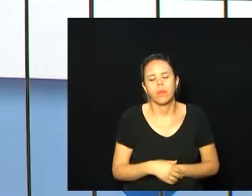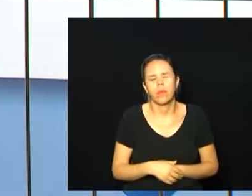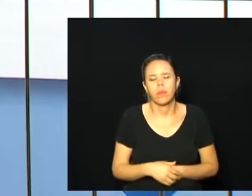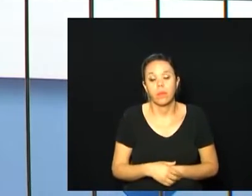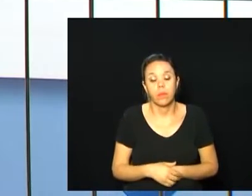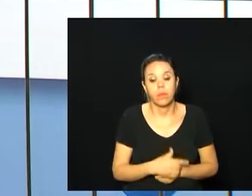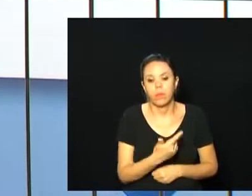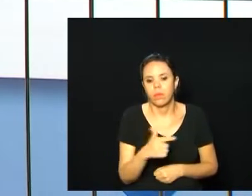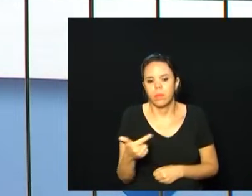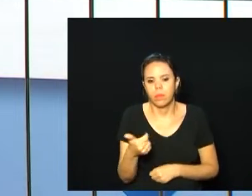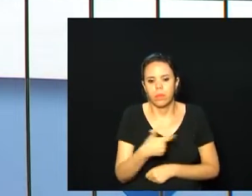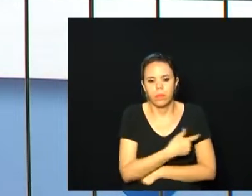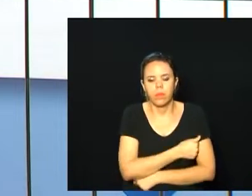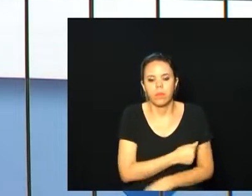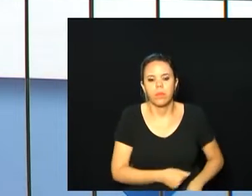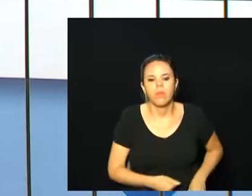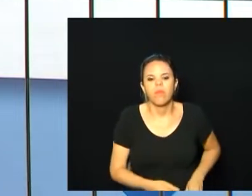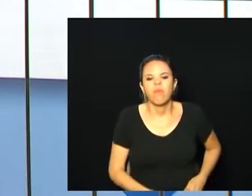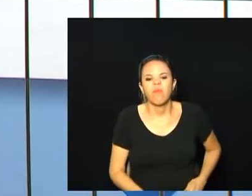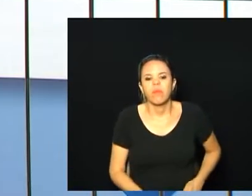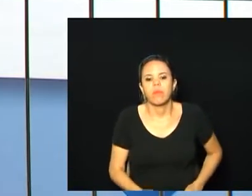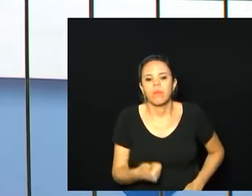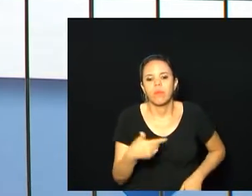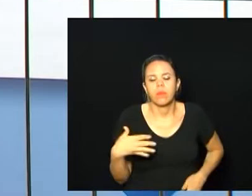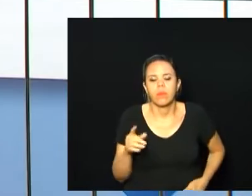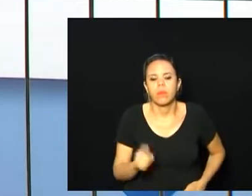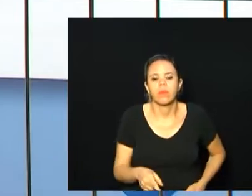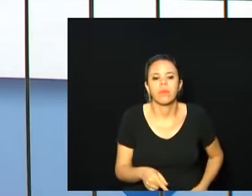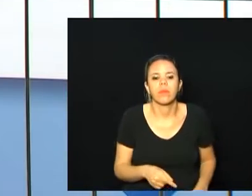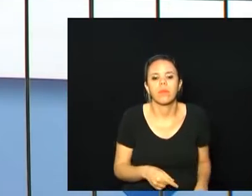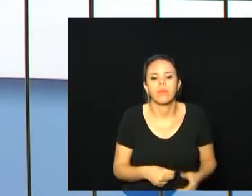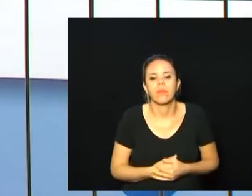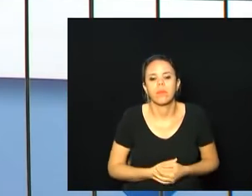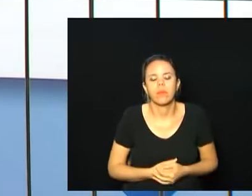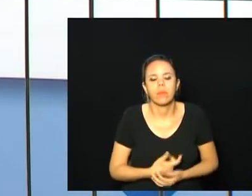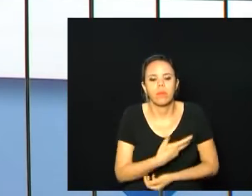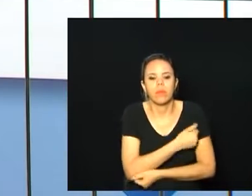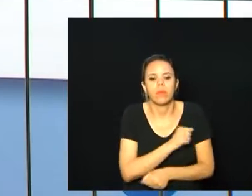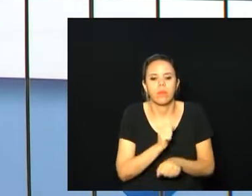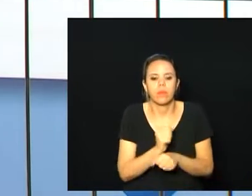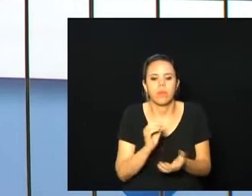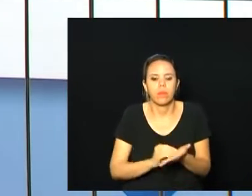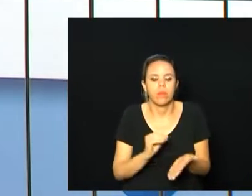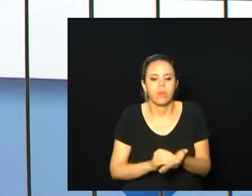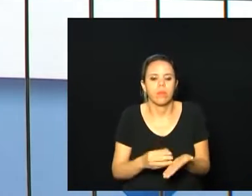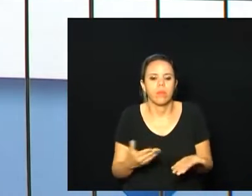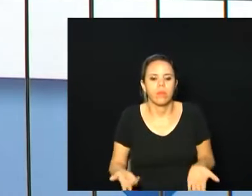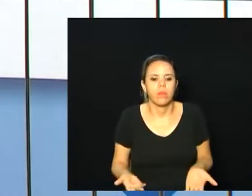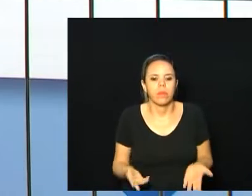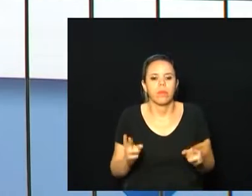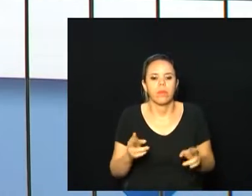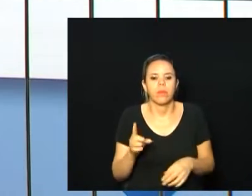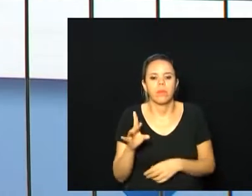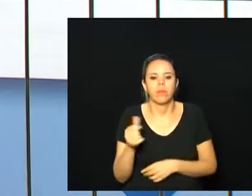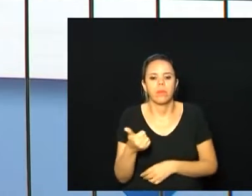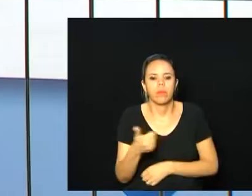estão sem a primeira dose da vacina e 14 mil estão com a imunização incompleta, ou seja, tomaram só a